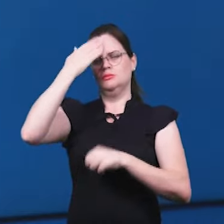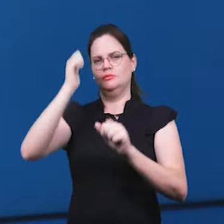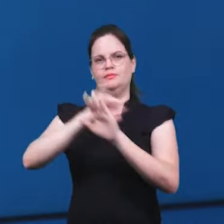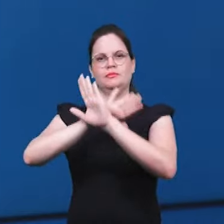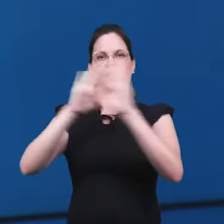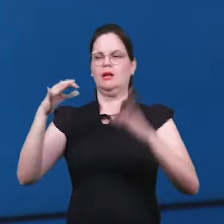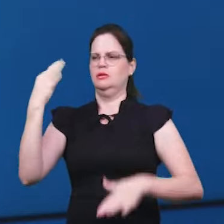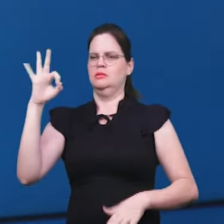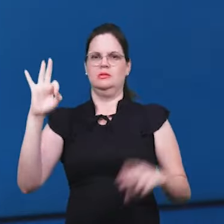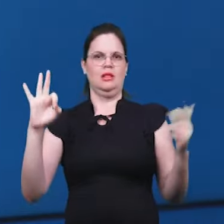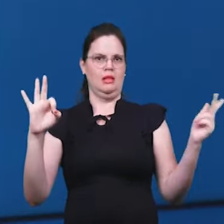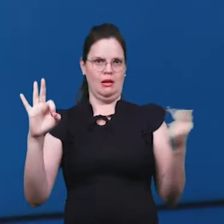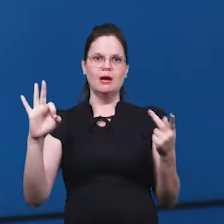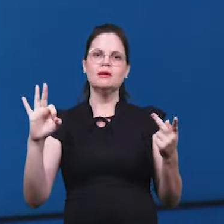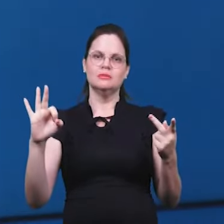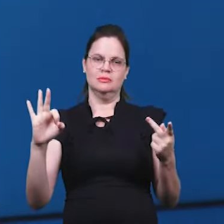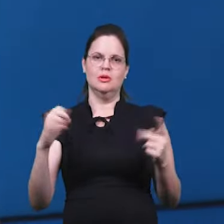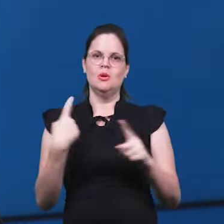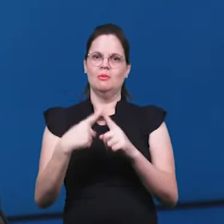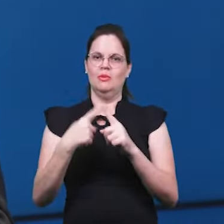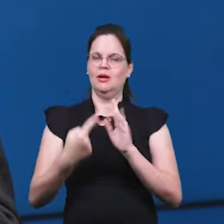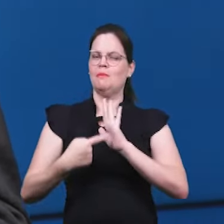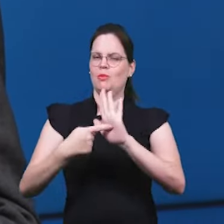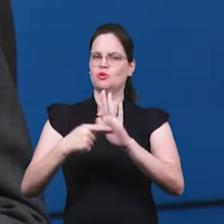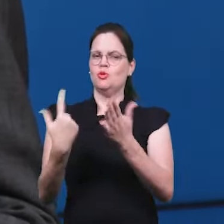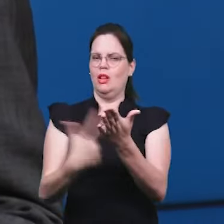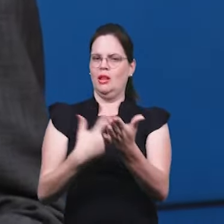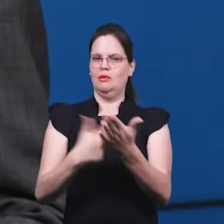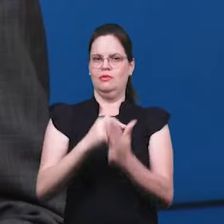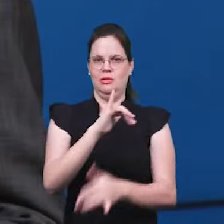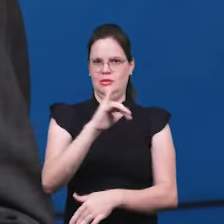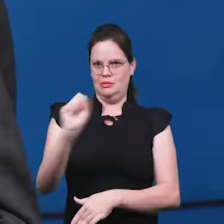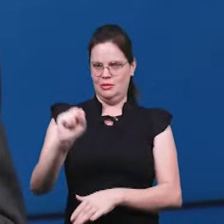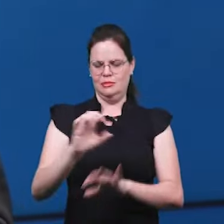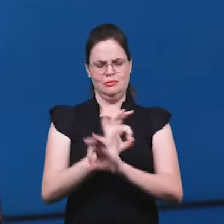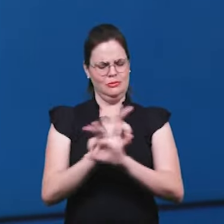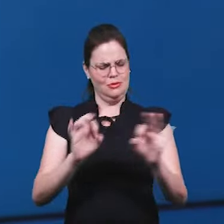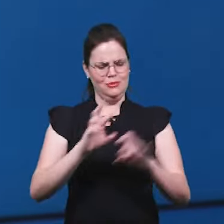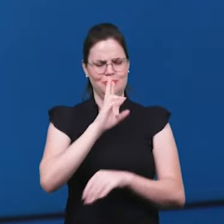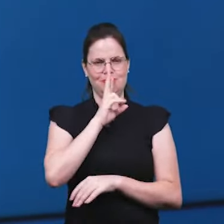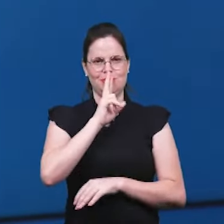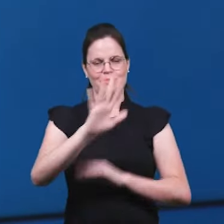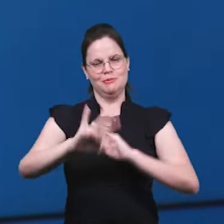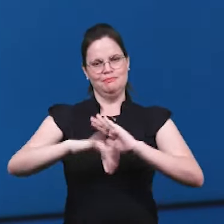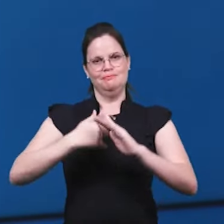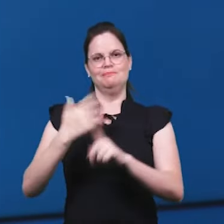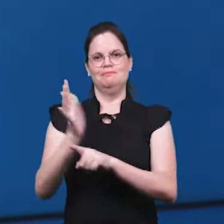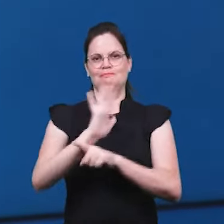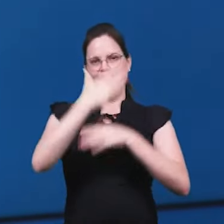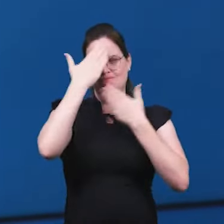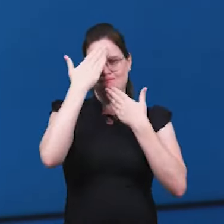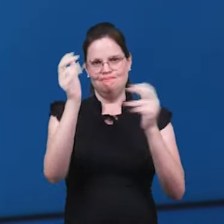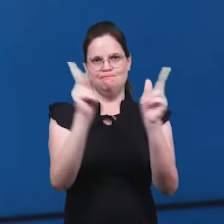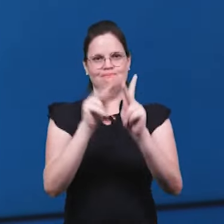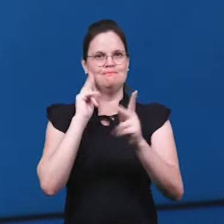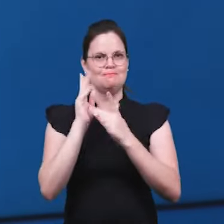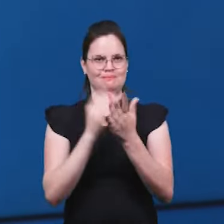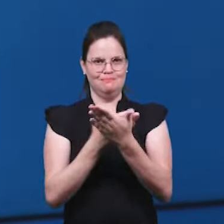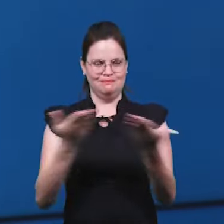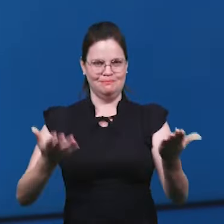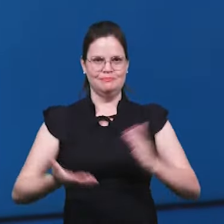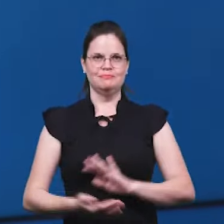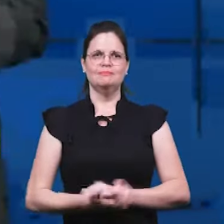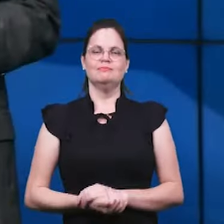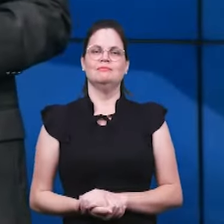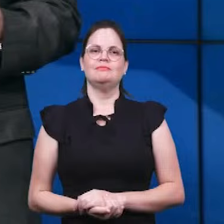discernimento, conforme profetizado pelo profeta Isaías. Muito boa a sua resposta, Felipe. Obrigado pela sua participação. A paz do Senhor a